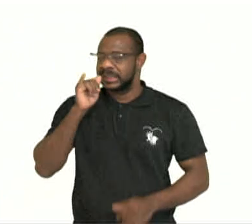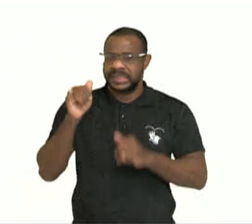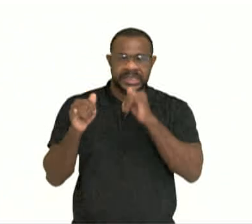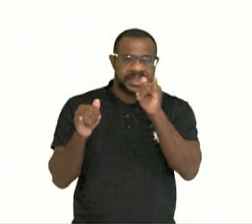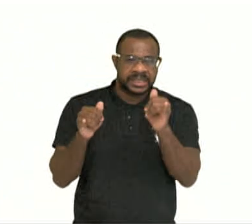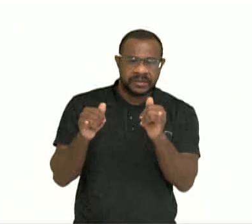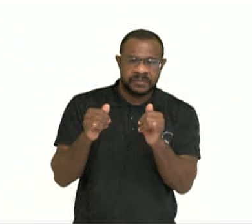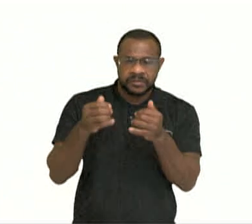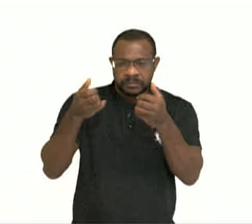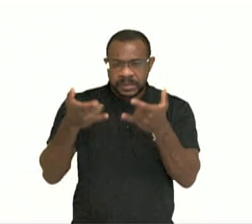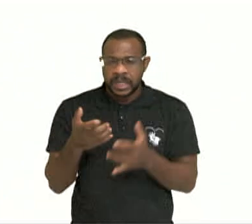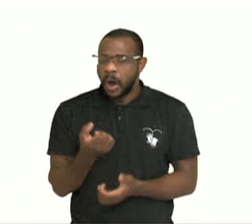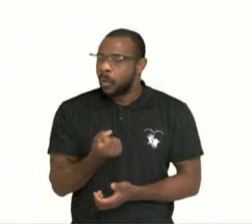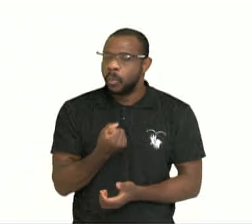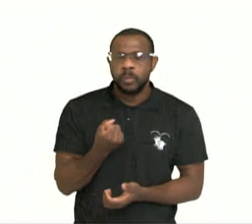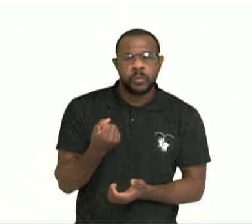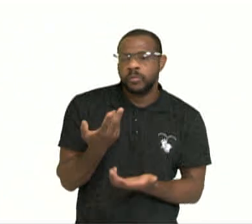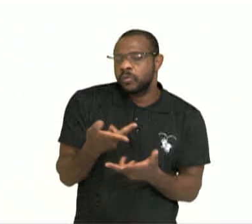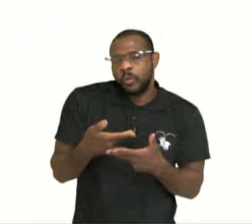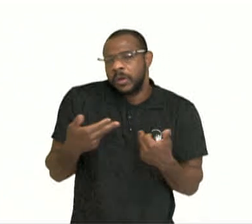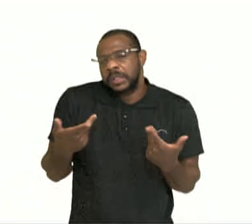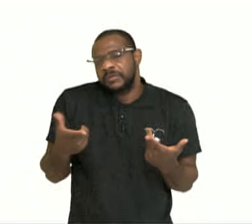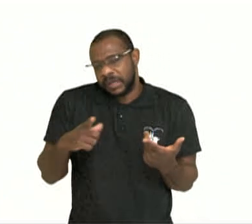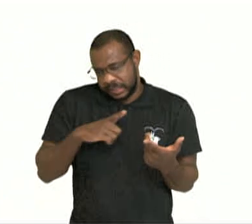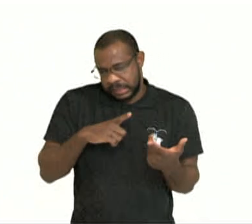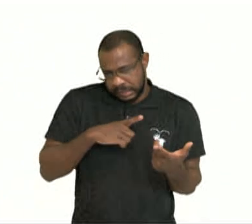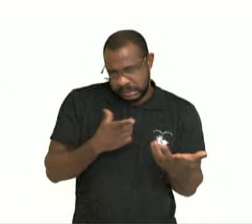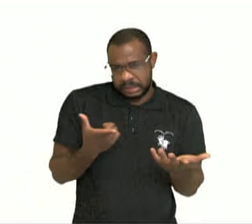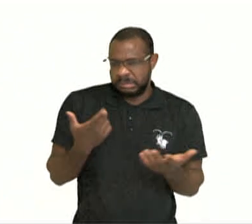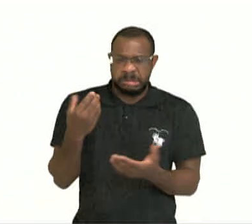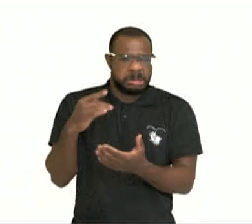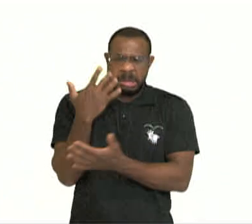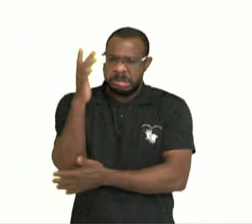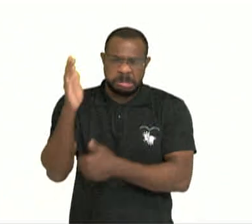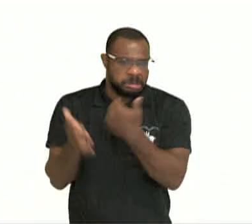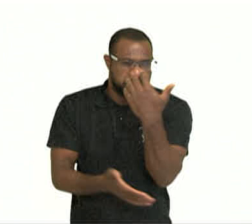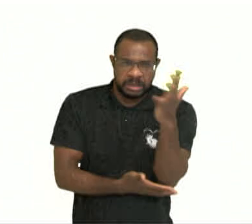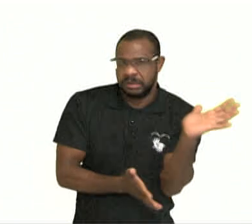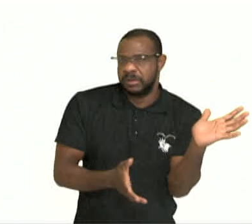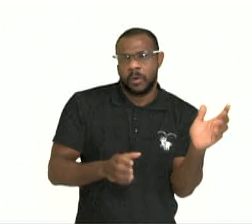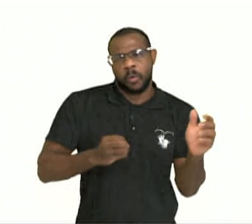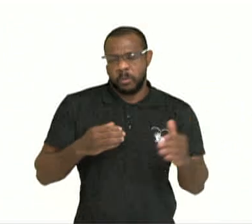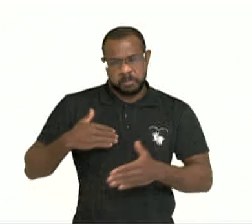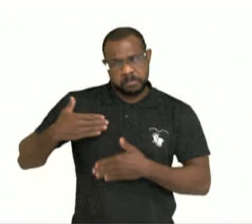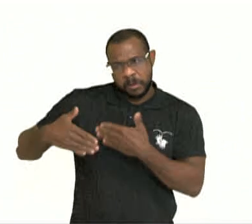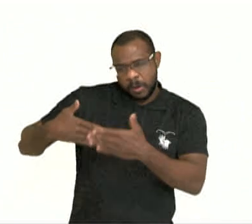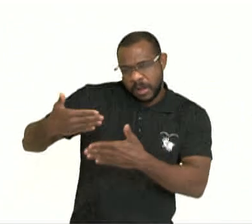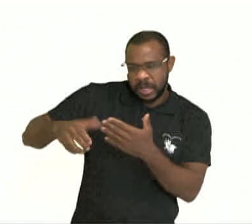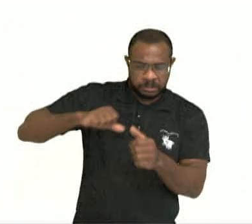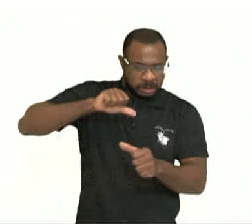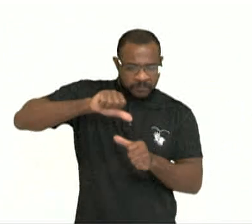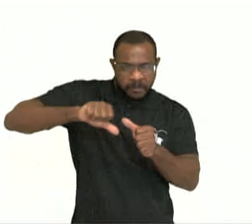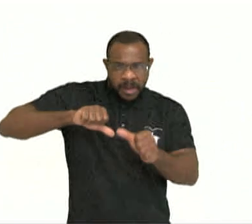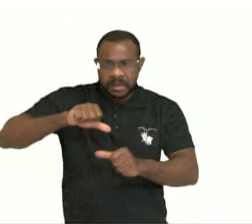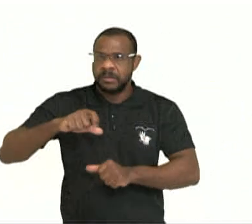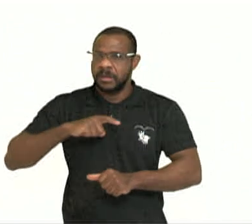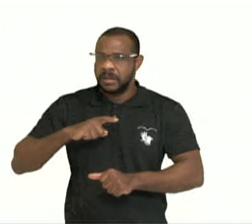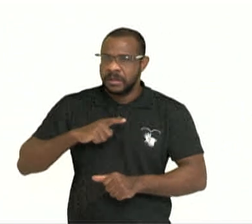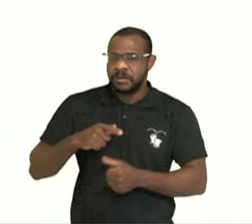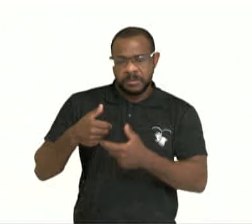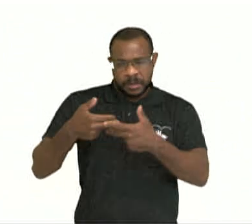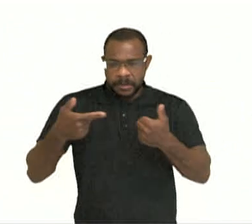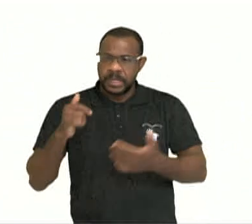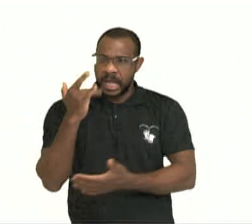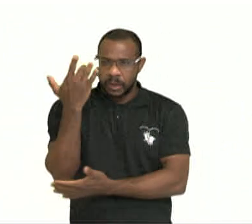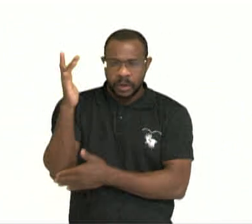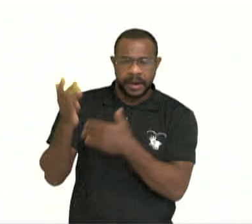alguma coisa que a gente vai obter, seja da natureza ou a partir de processos de transformações de elementos da